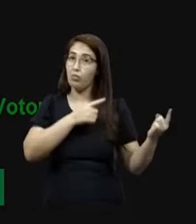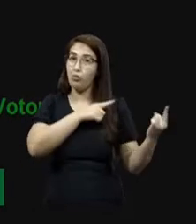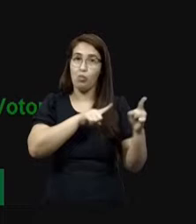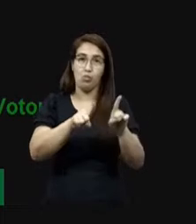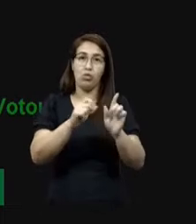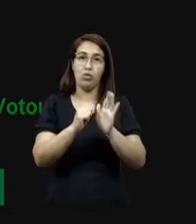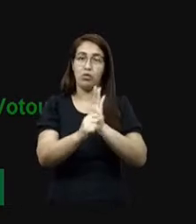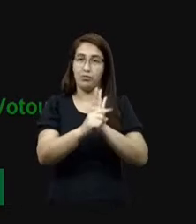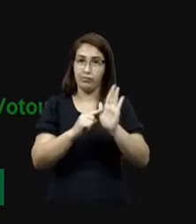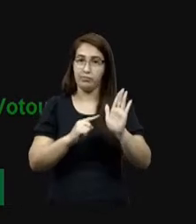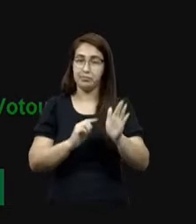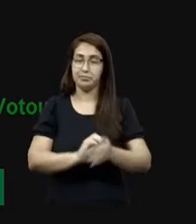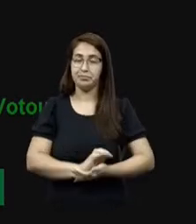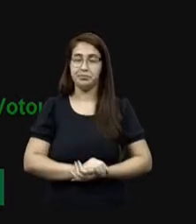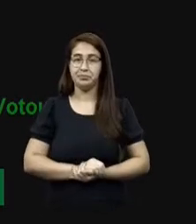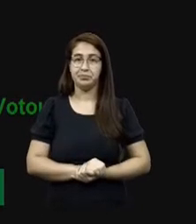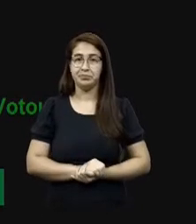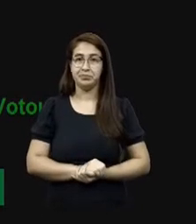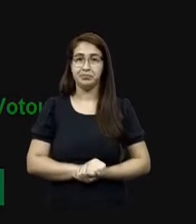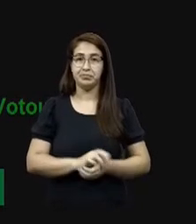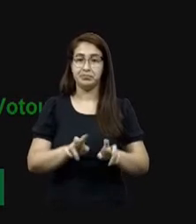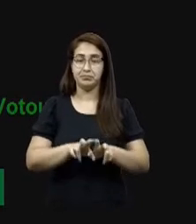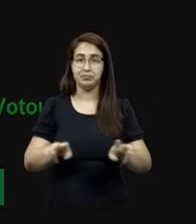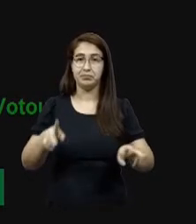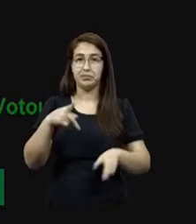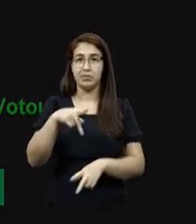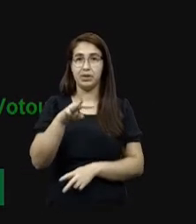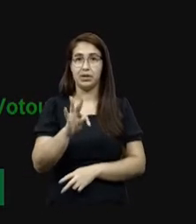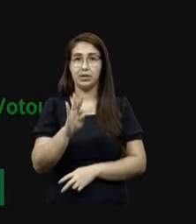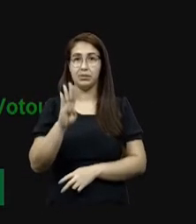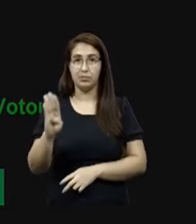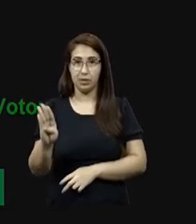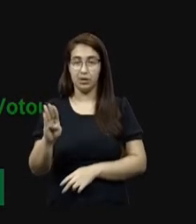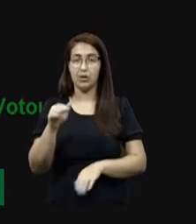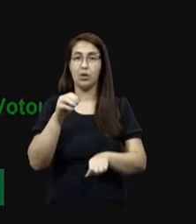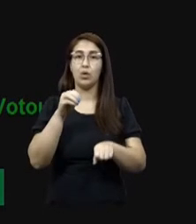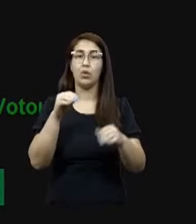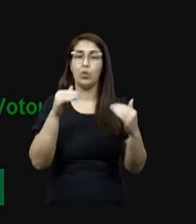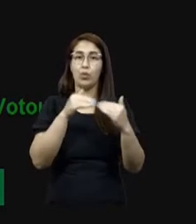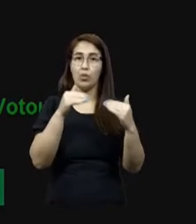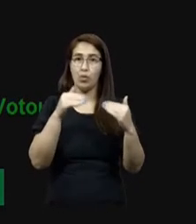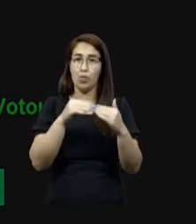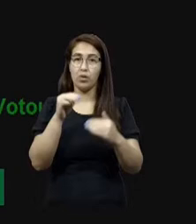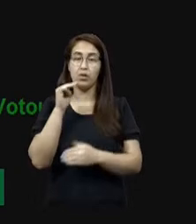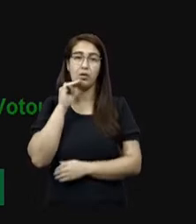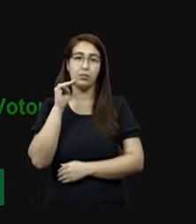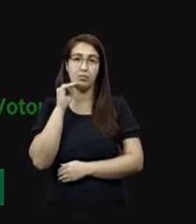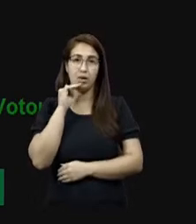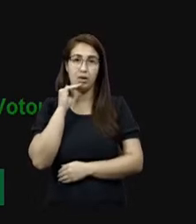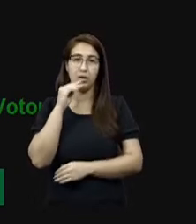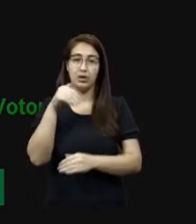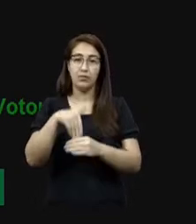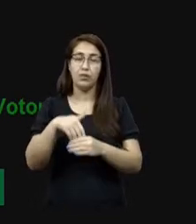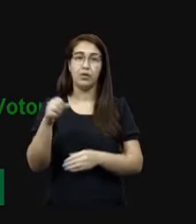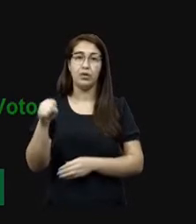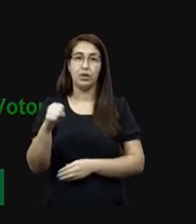veto. A bancada do PTB vai seguir a orientação. Deputada Marlene Fengler, vota sim.